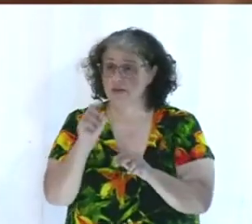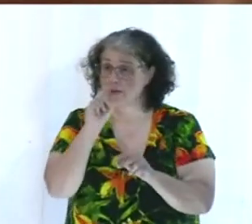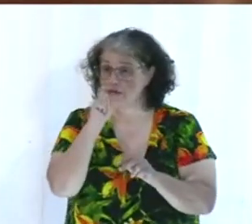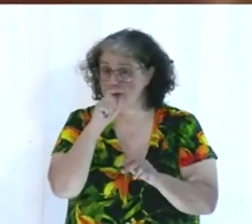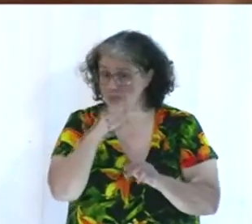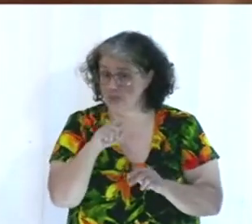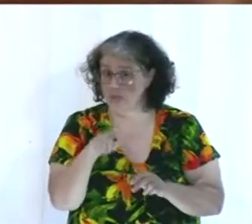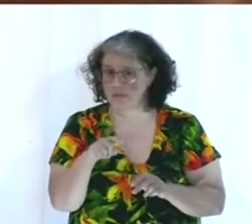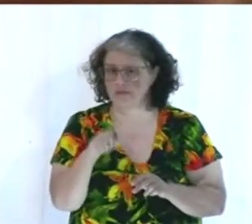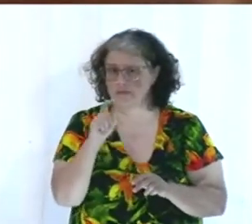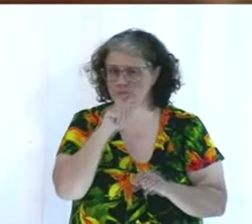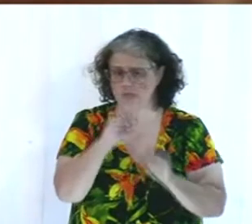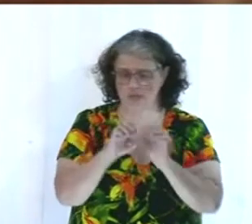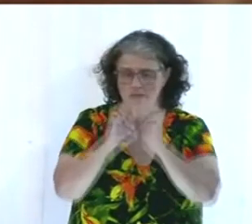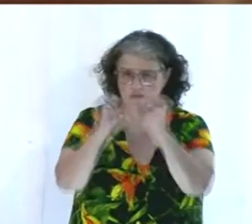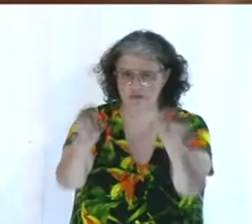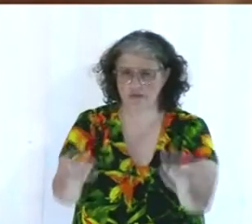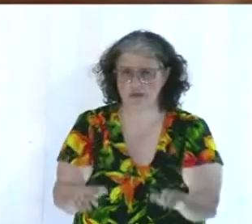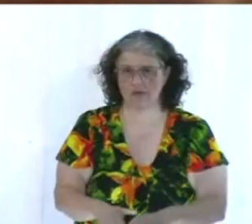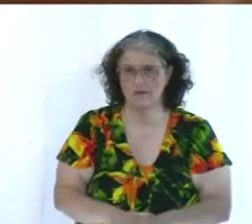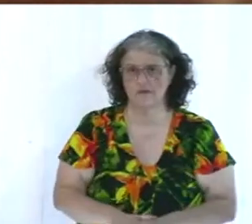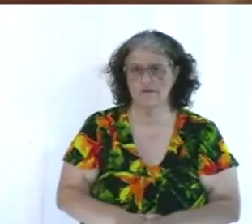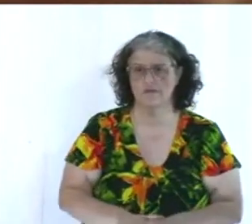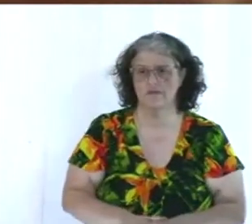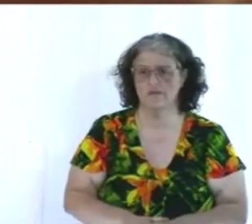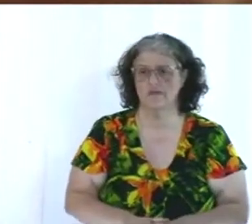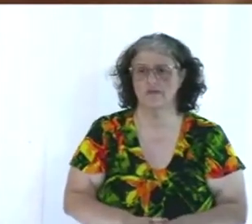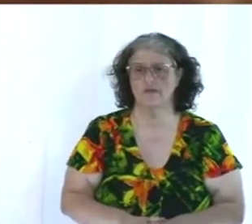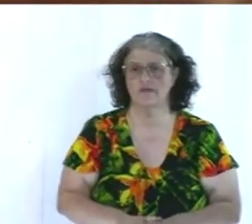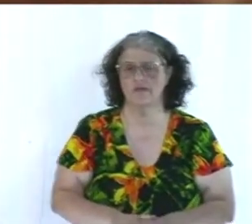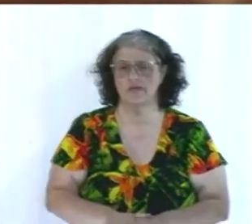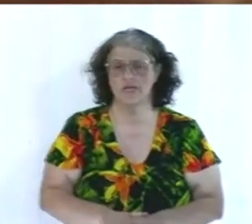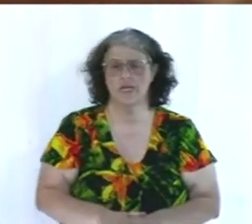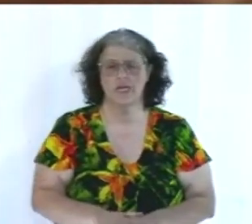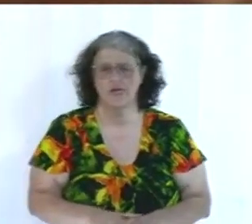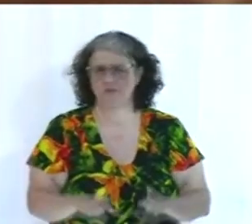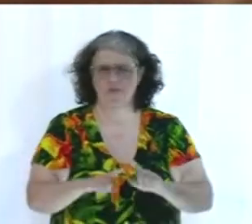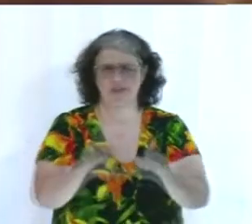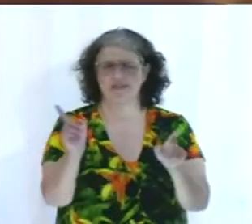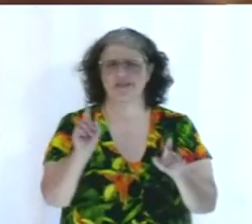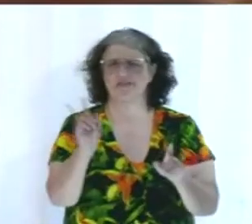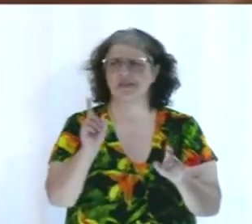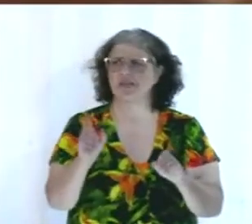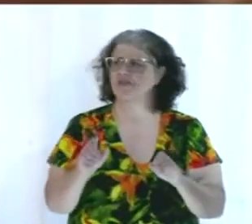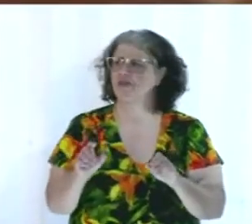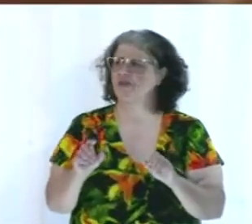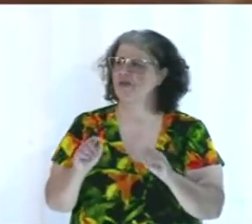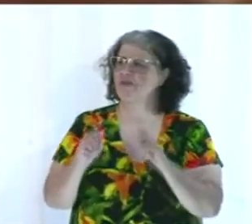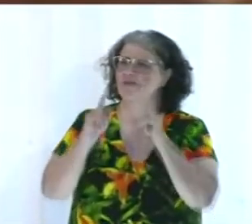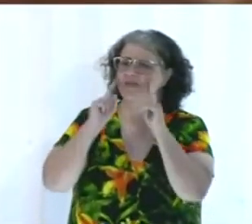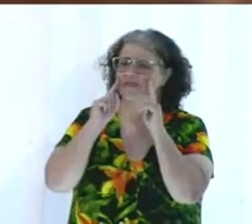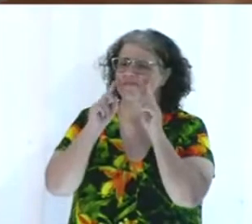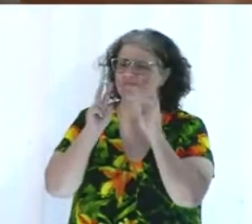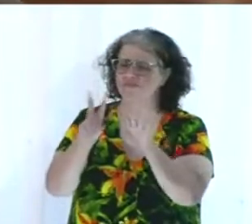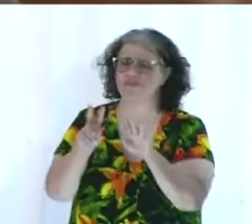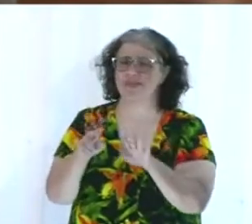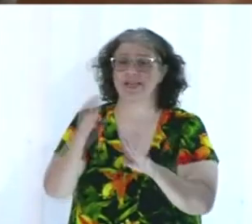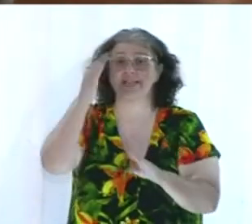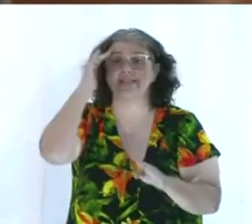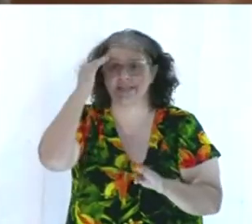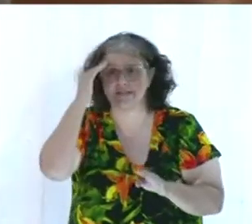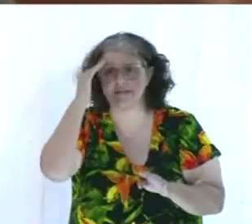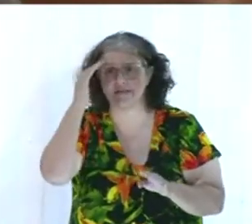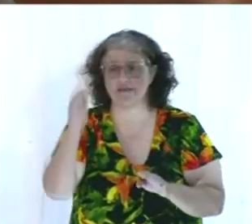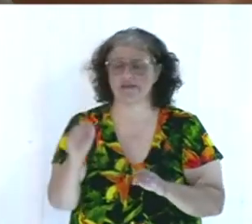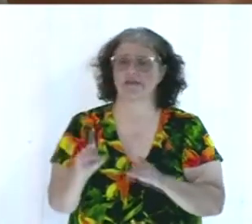não, e nem de você. Deus quer que você viva este Evangelho, que você viva por modo